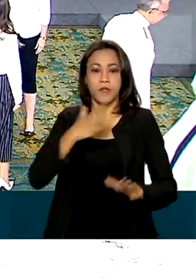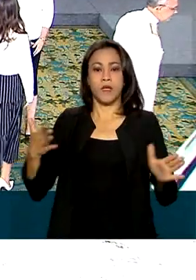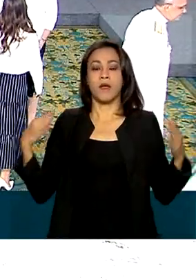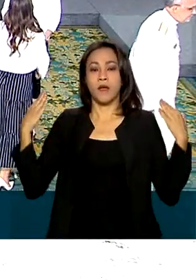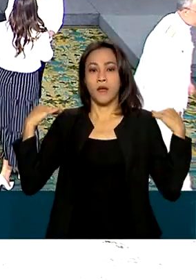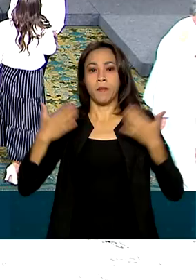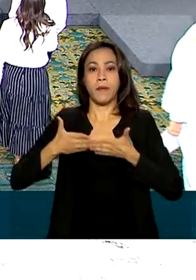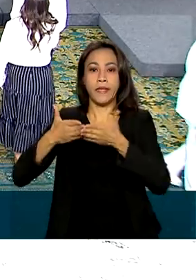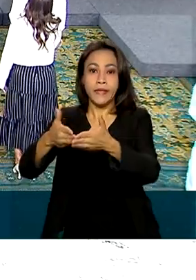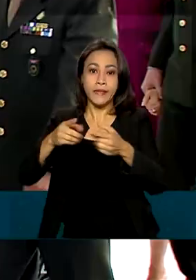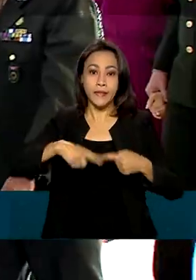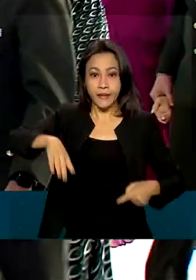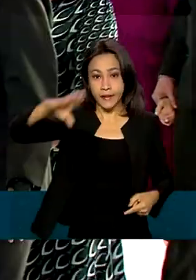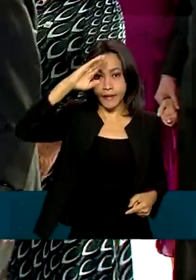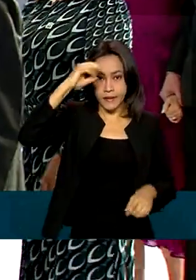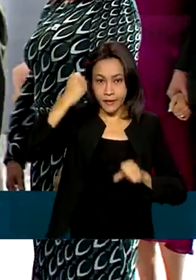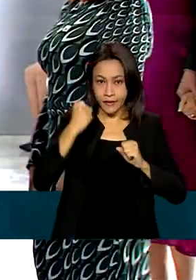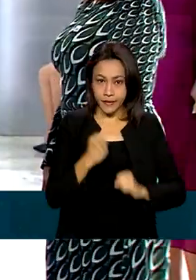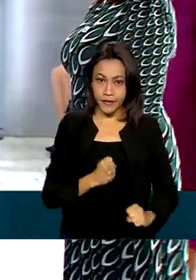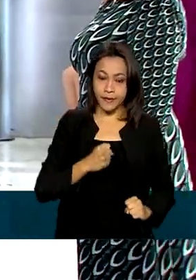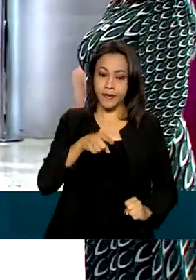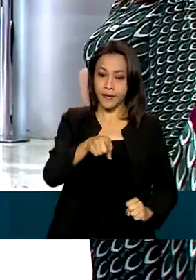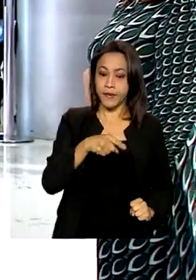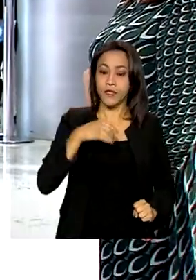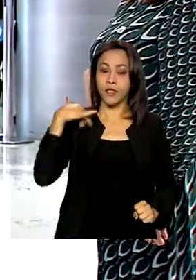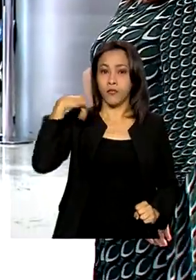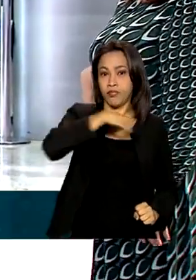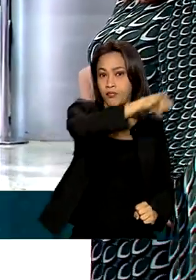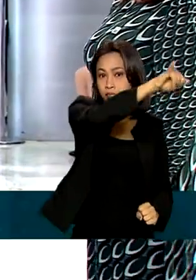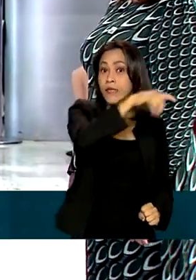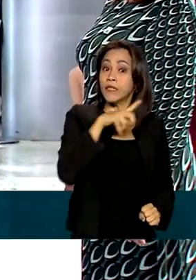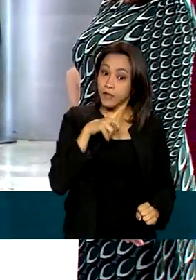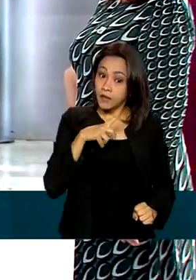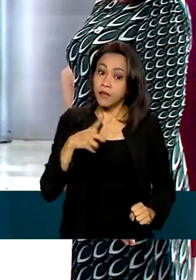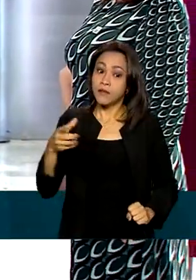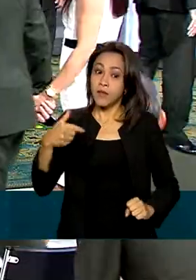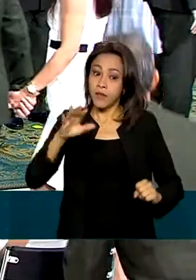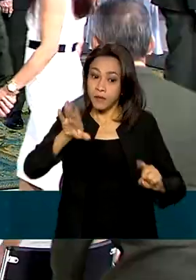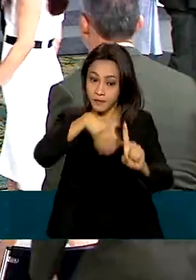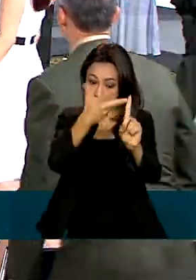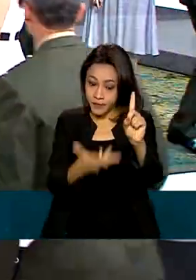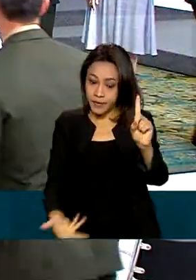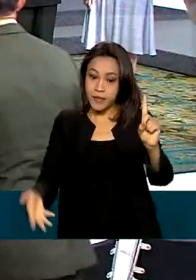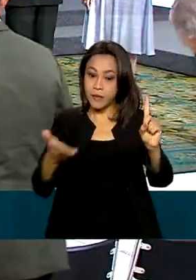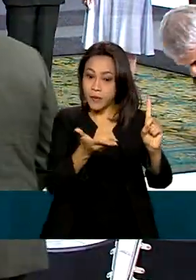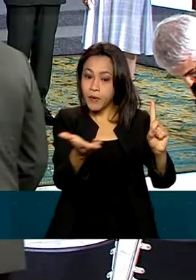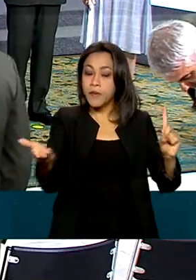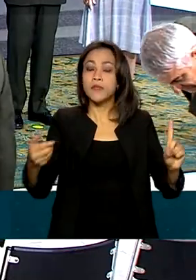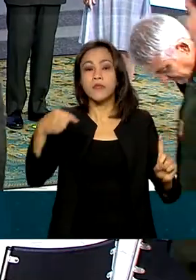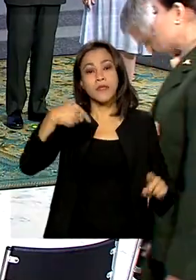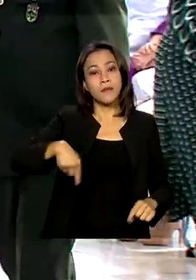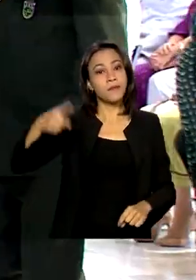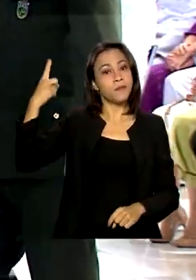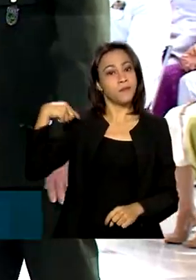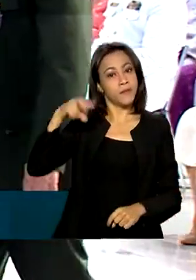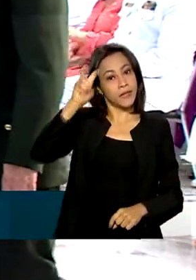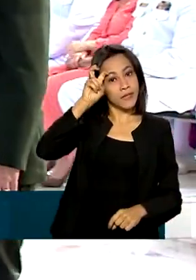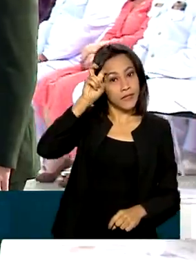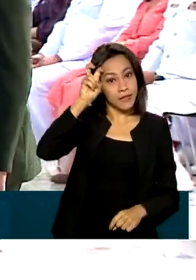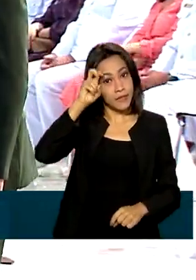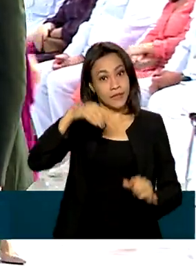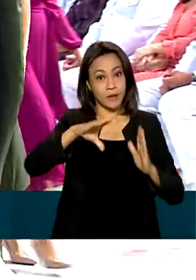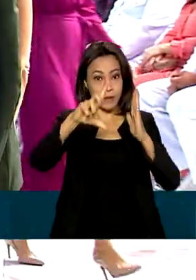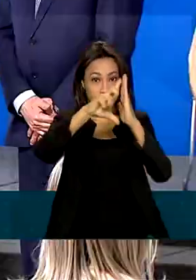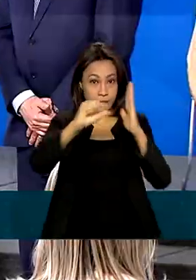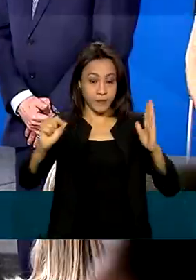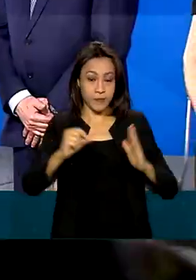receberam os cumprimentos do presidente Jair Bolsonaro em uma cerimônia nesta quinta-feira no Palácio do Planalto. As promoções nas